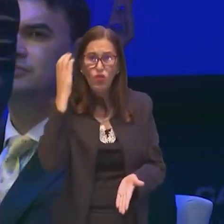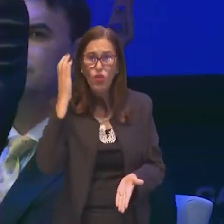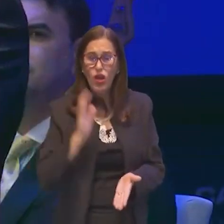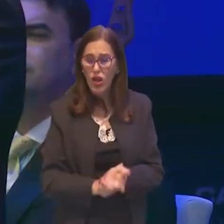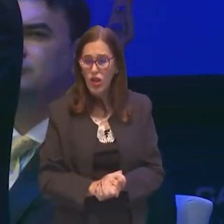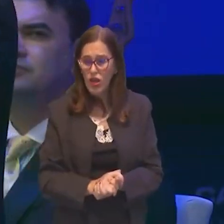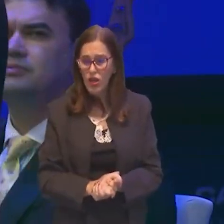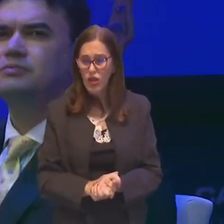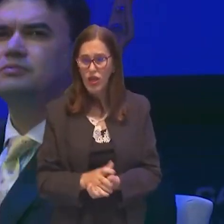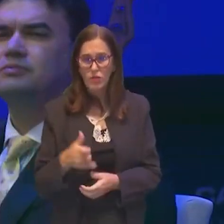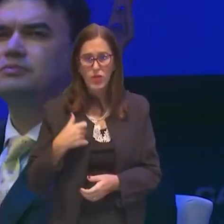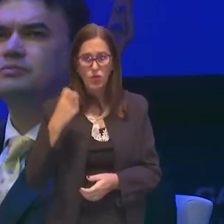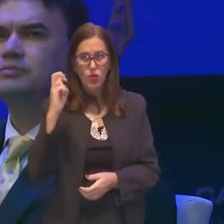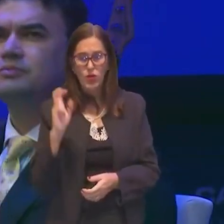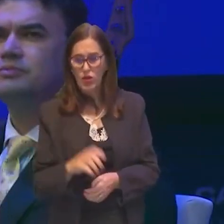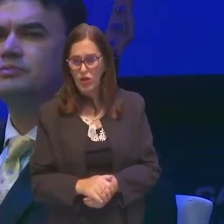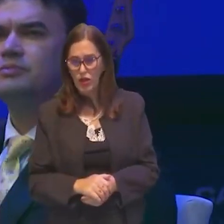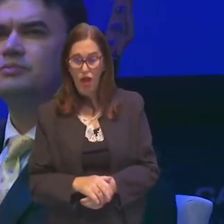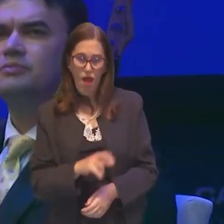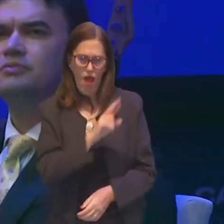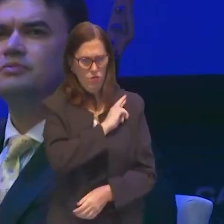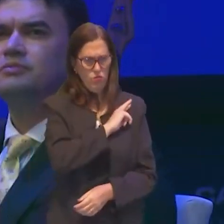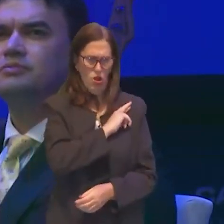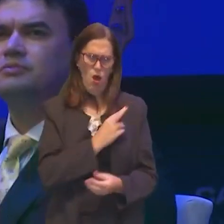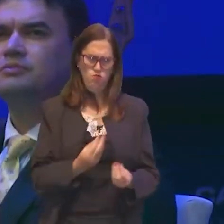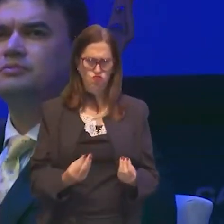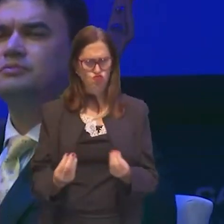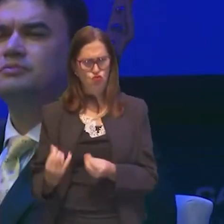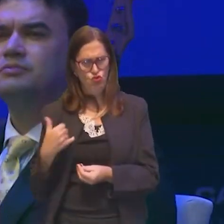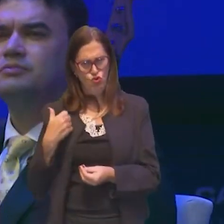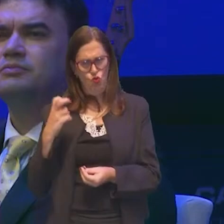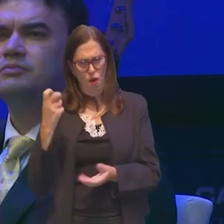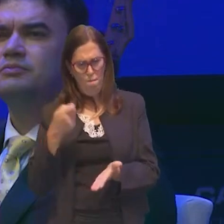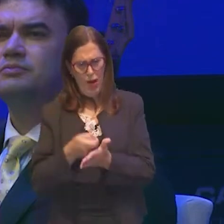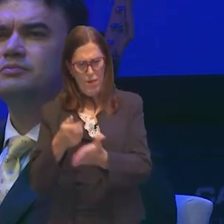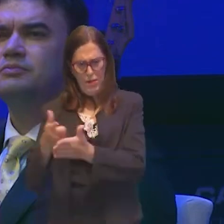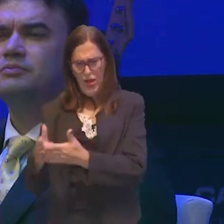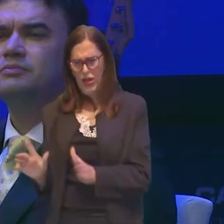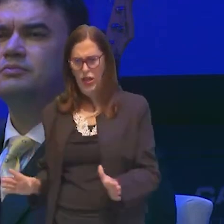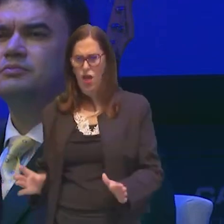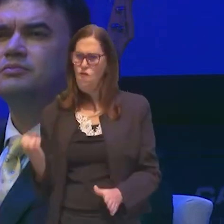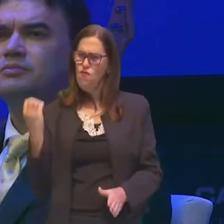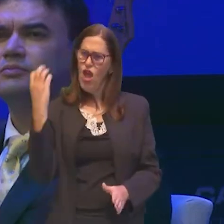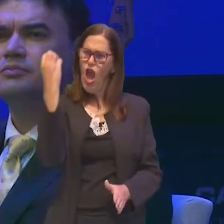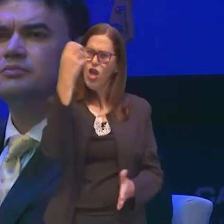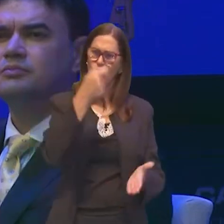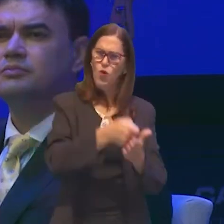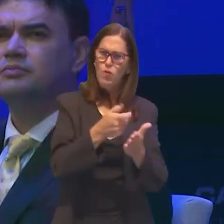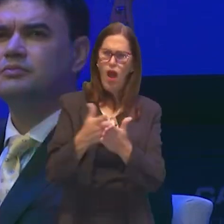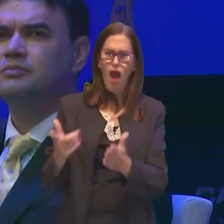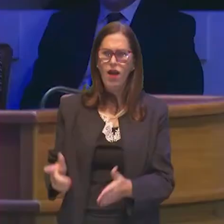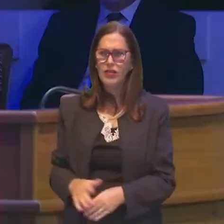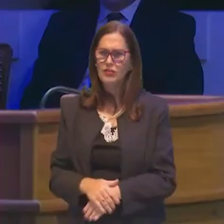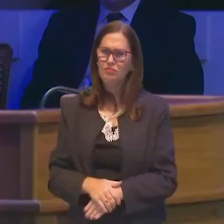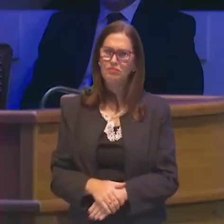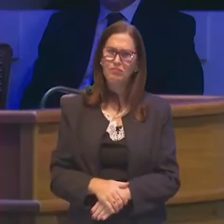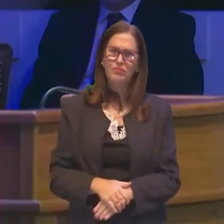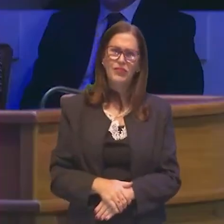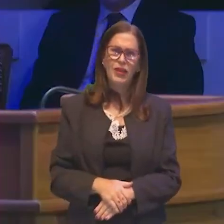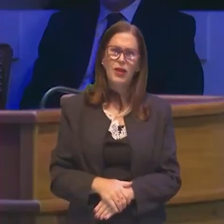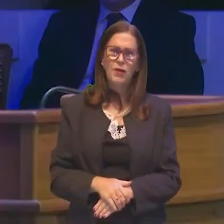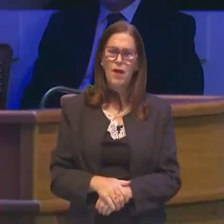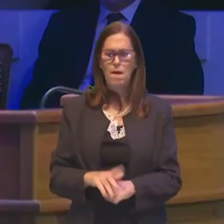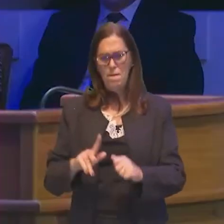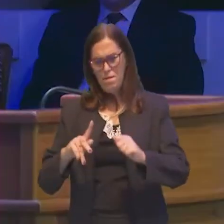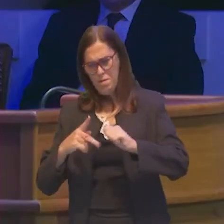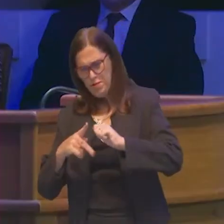Uma pessoa com 5 anos de idade deve ter muita responsabilidade, deve ter muita conta para pagar, deve ter viagens para comprar, deve fazer pix para